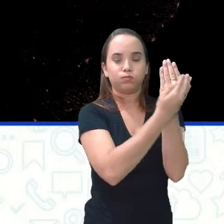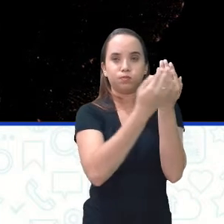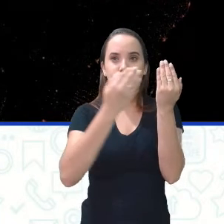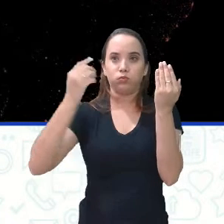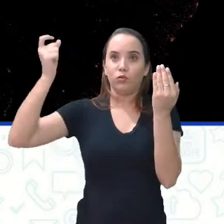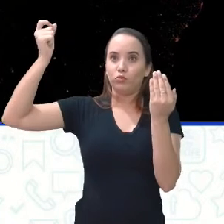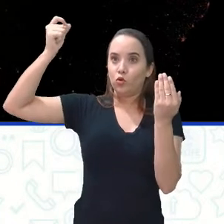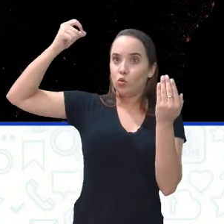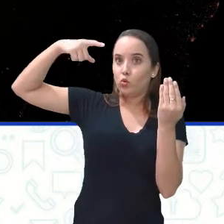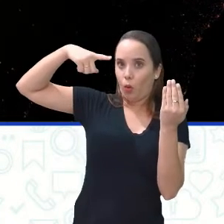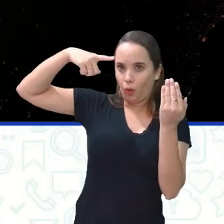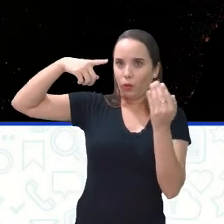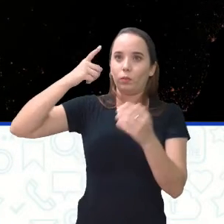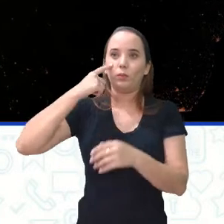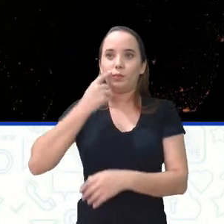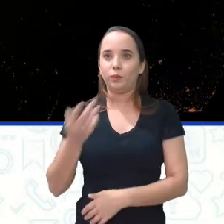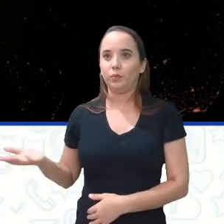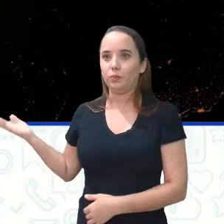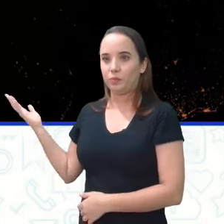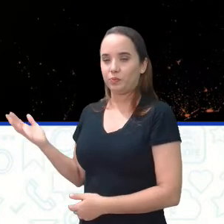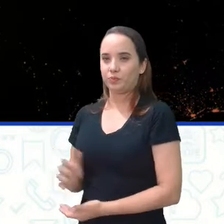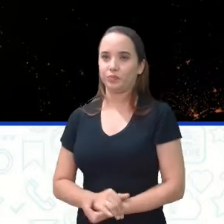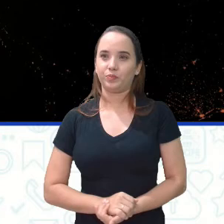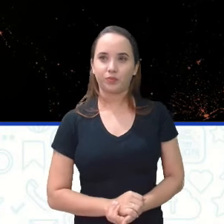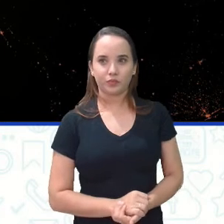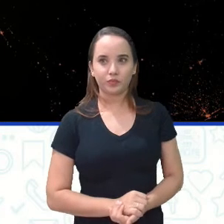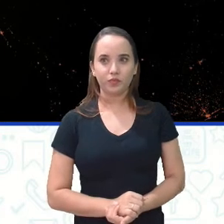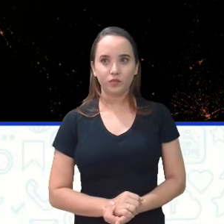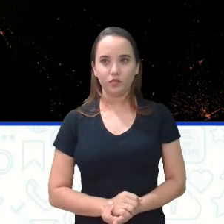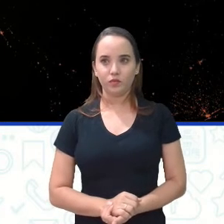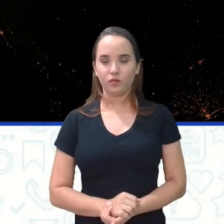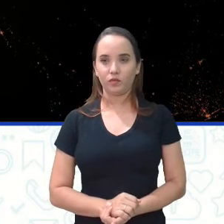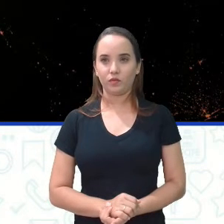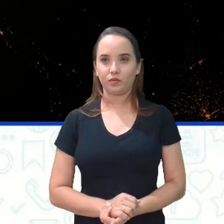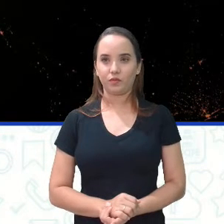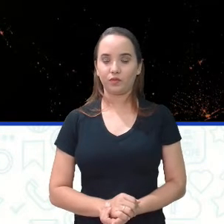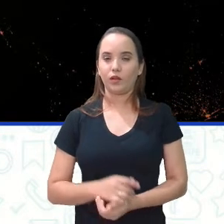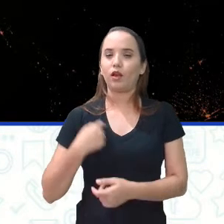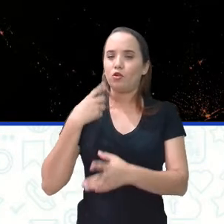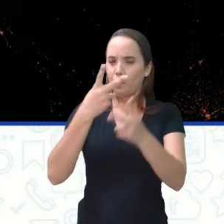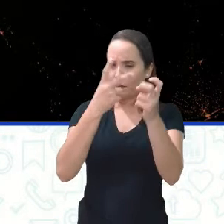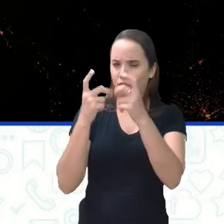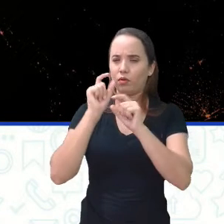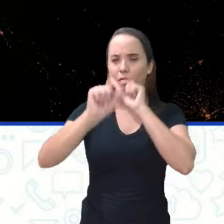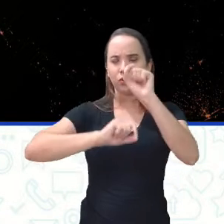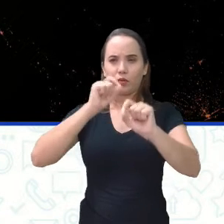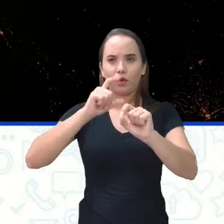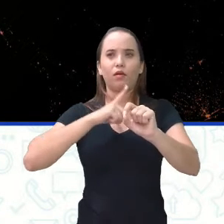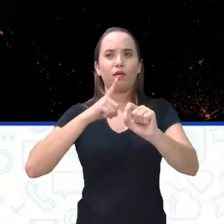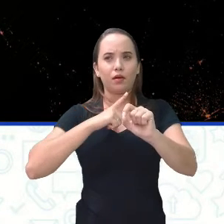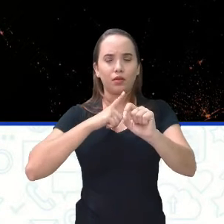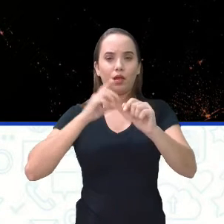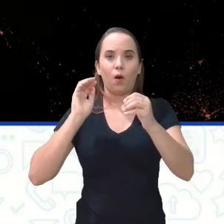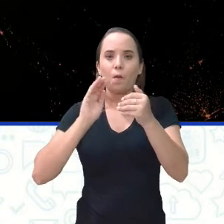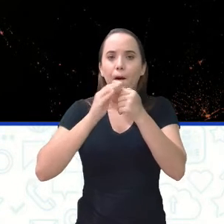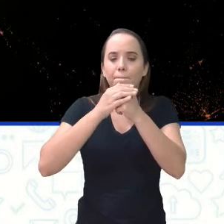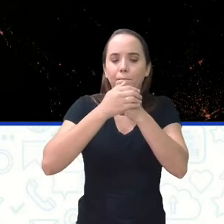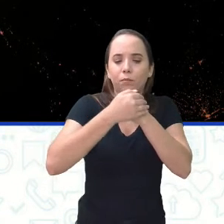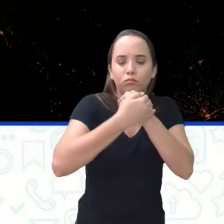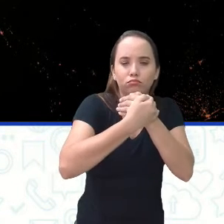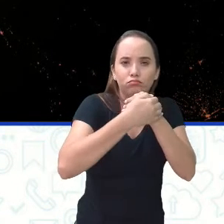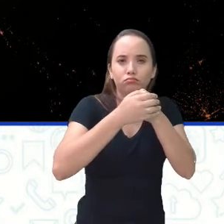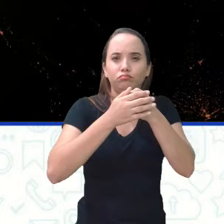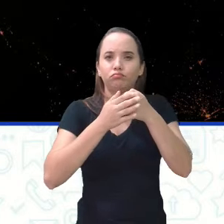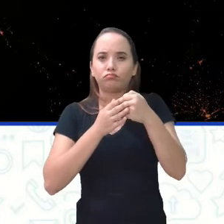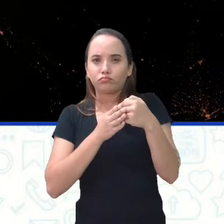Lua fica na frente, e por ela ser menor, olha o que está acontecendo, né? A gente vê aí a manchinha em relação